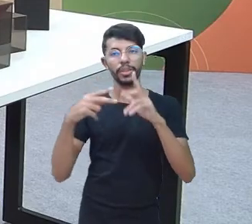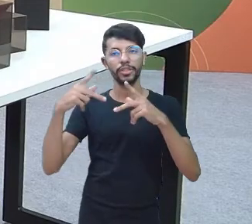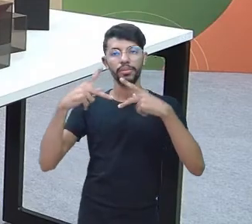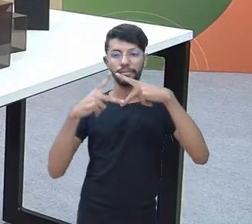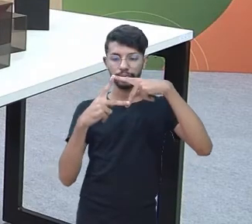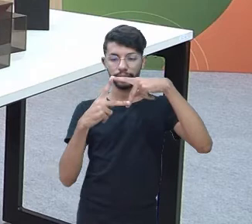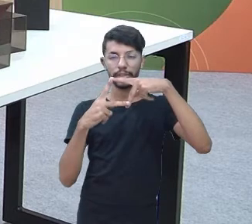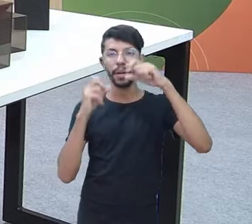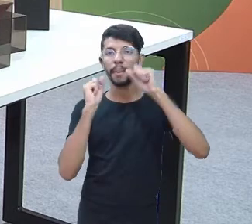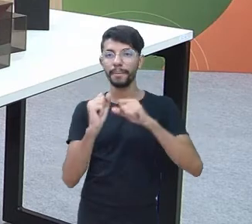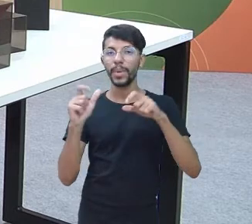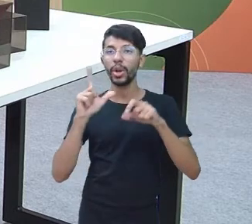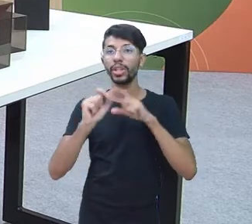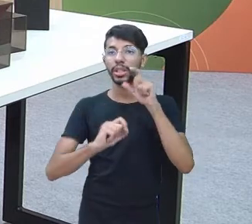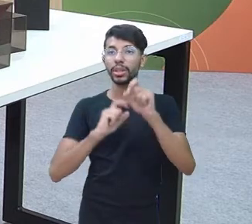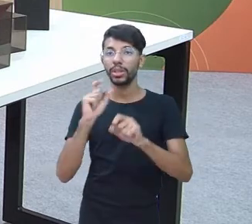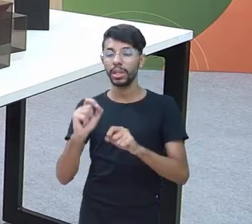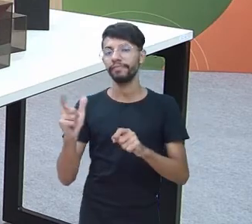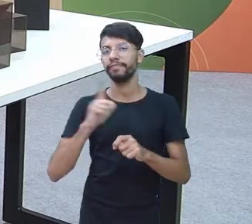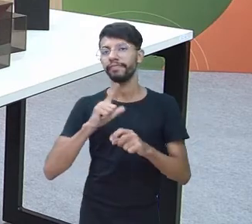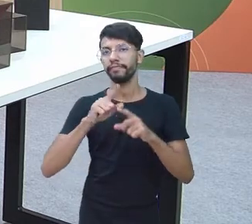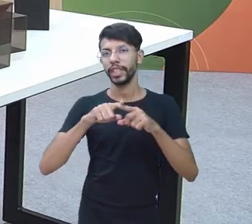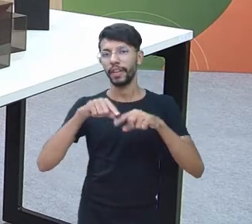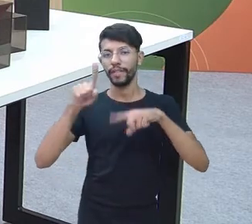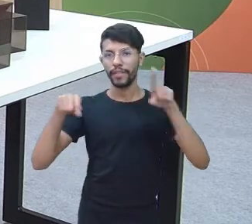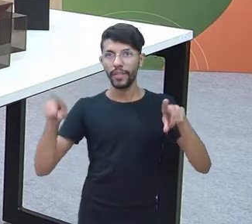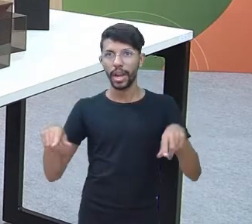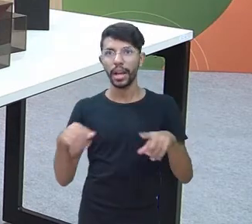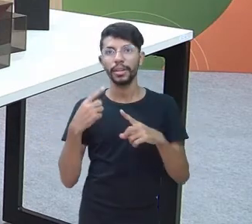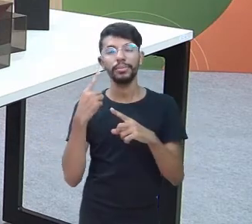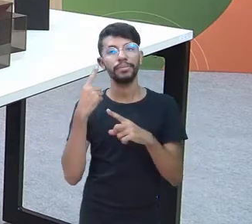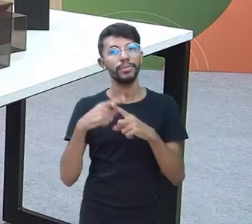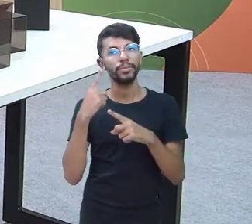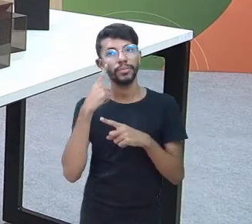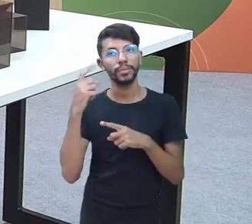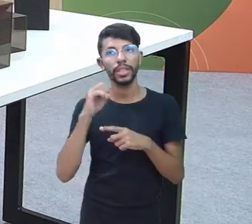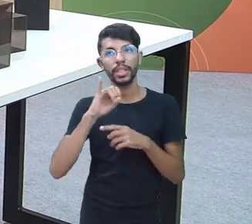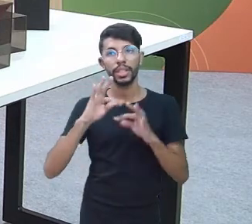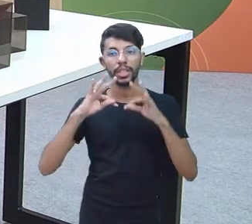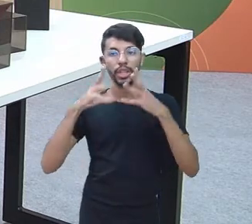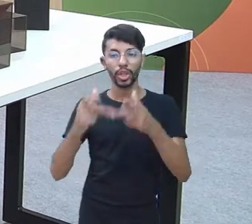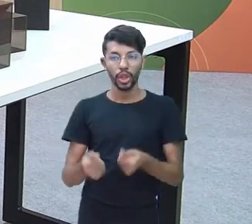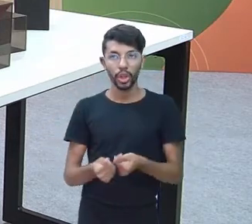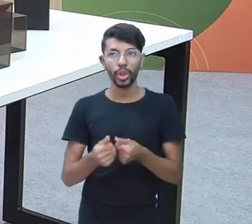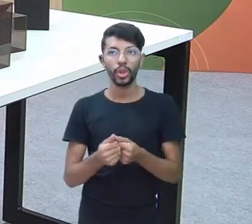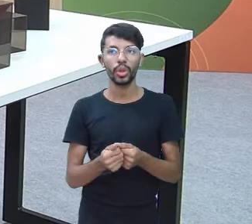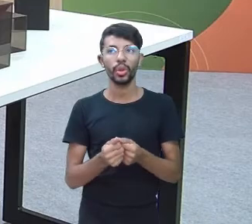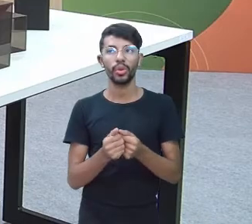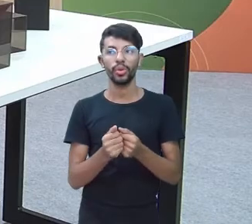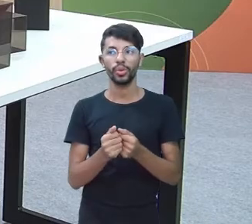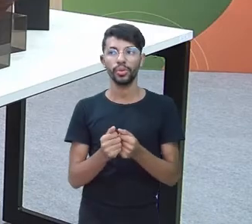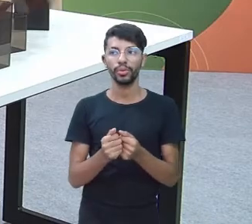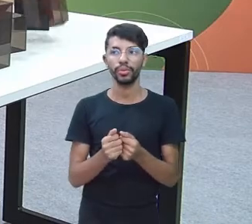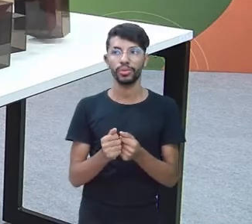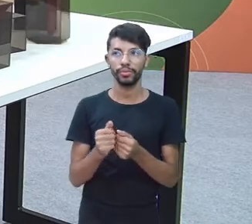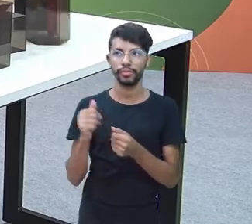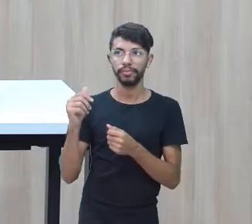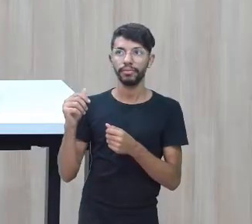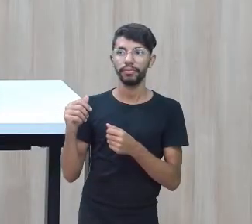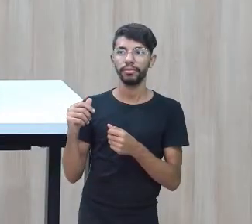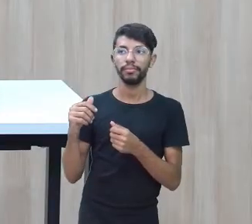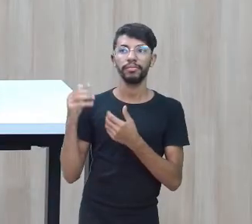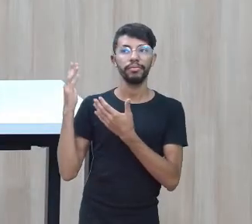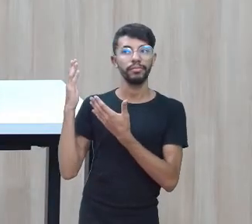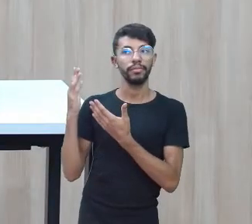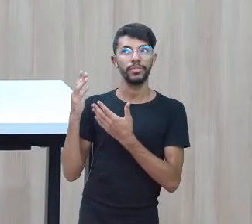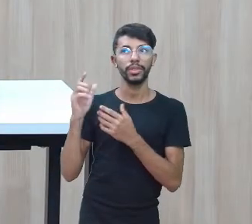ter alguma variação. Se todas as faces desse prisma forem quadradas, olha o que vai aparecer. Vai aparecer